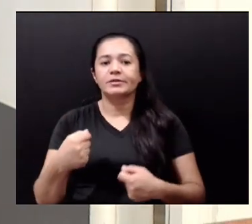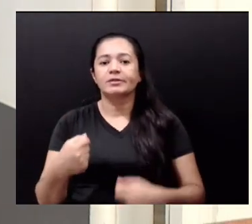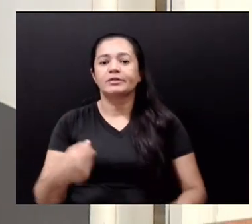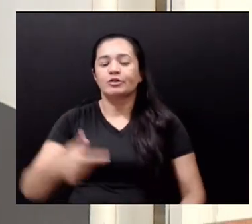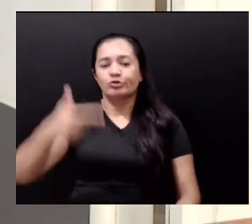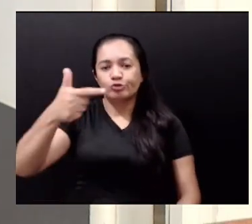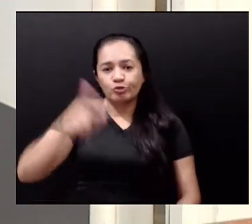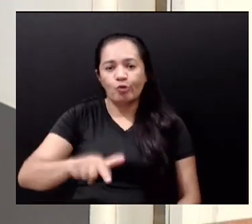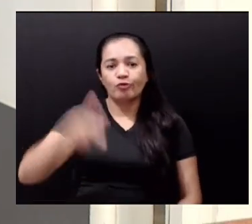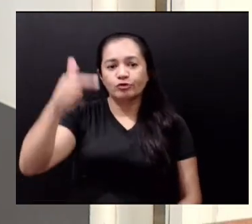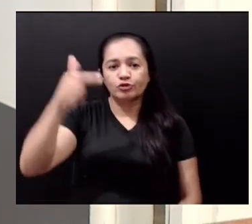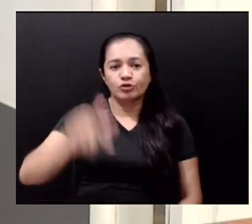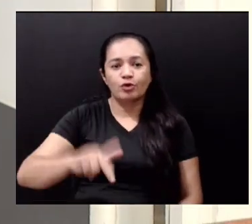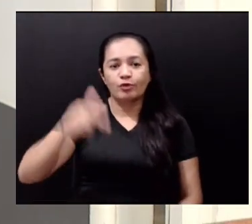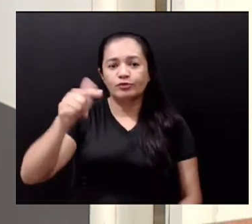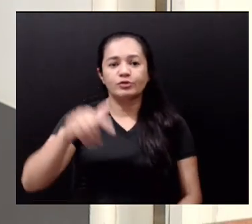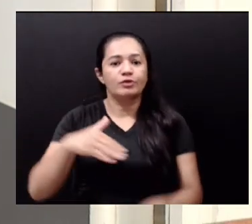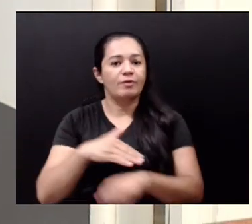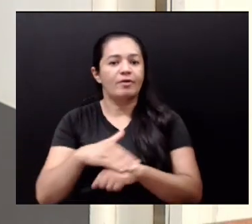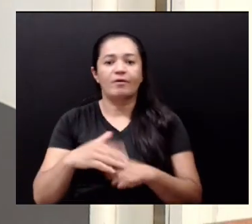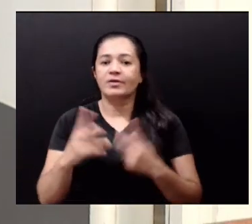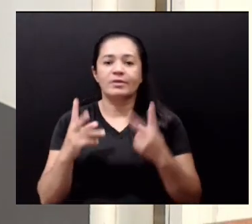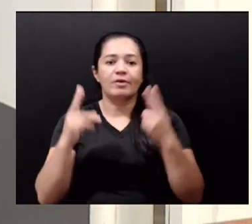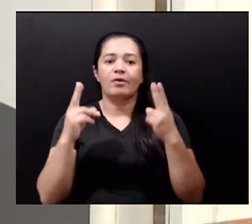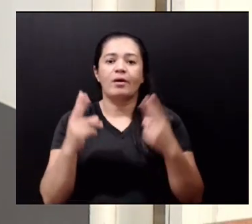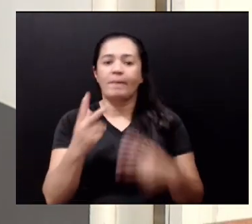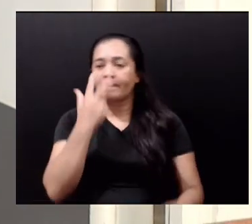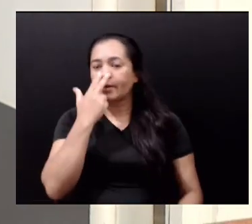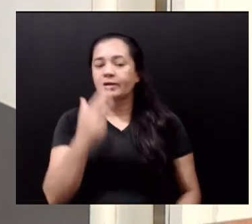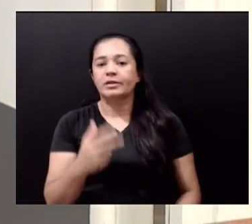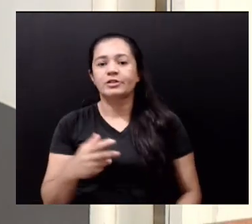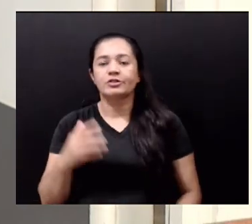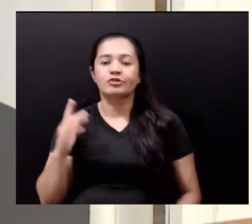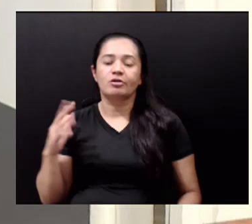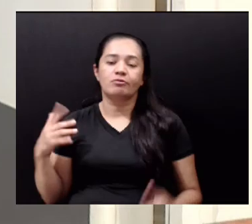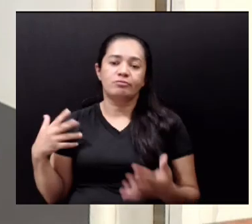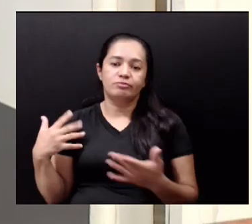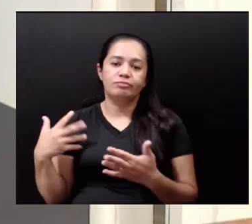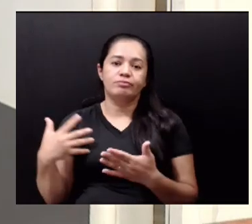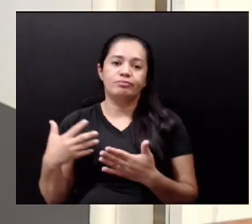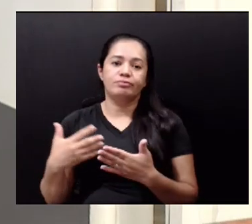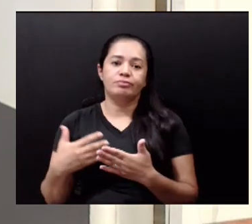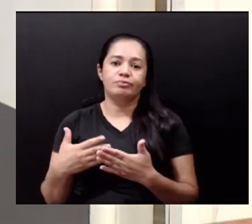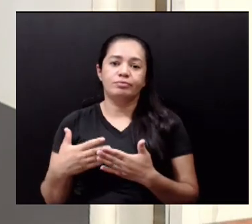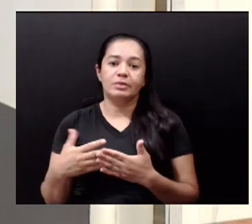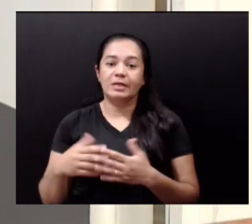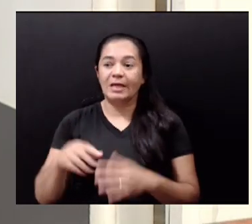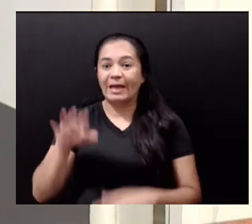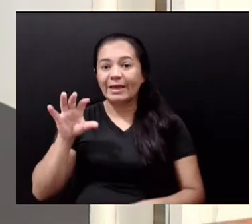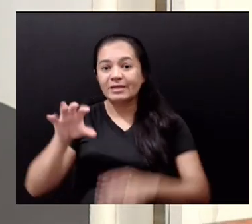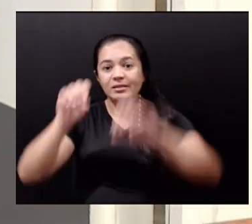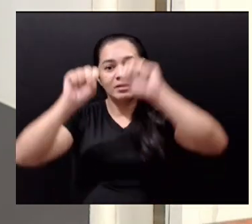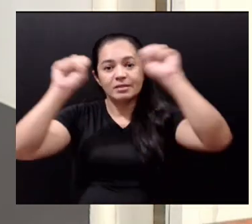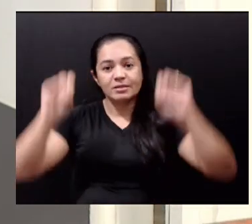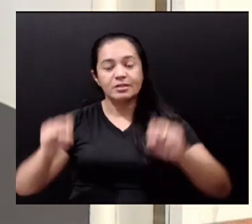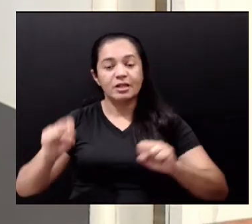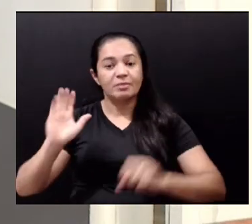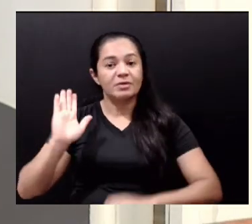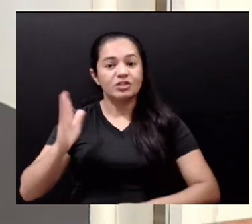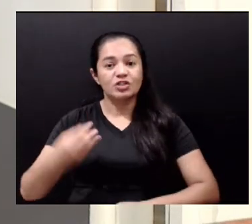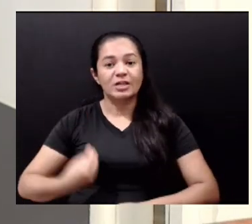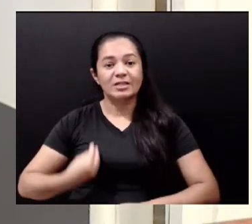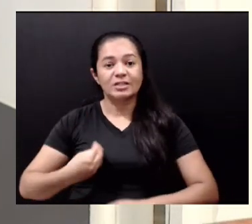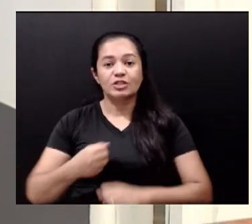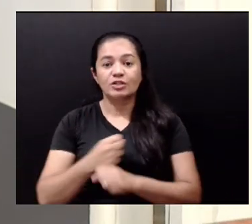por anos a mesma coisa, né? Há quanto tempo esse sistema existe? 21 anos, e em Piracicaba é colocado,